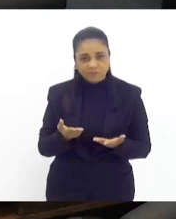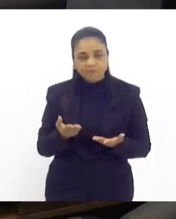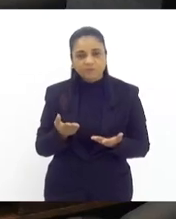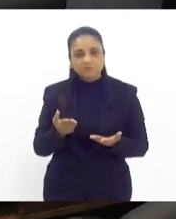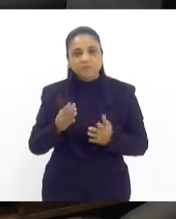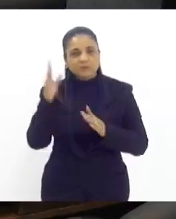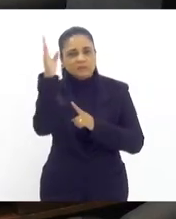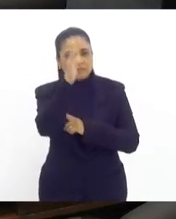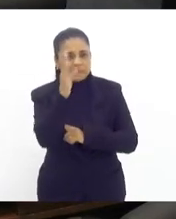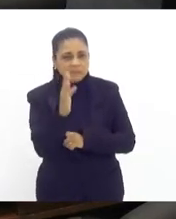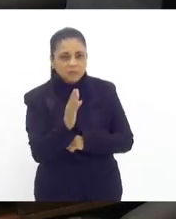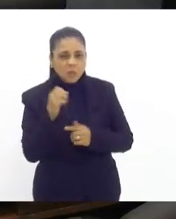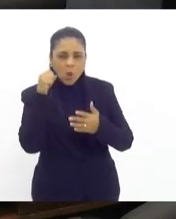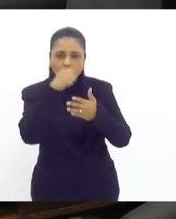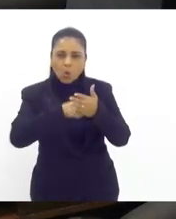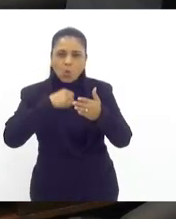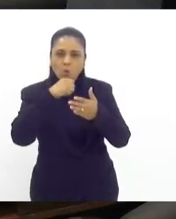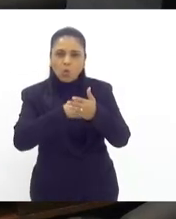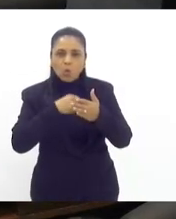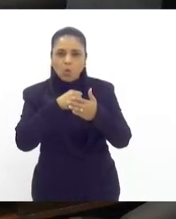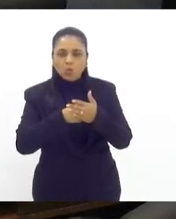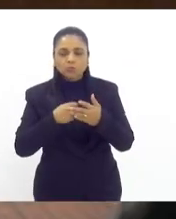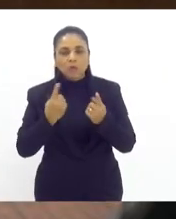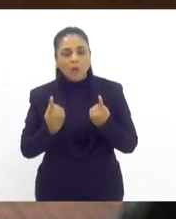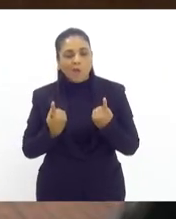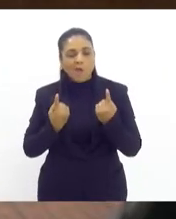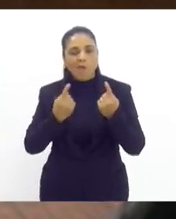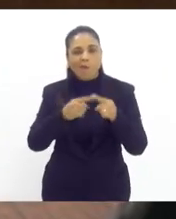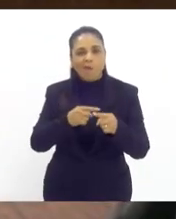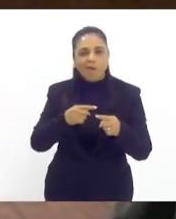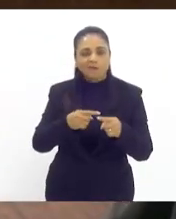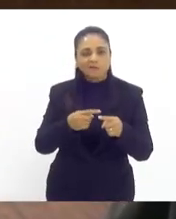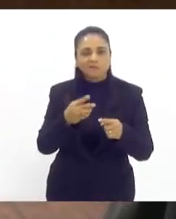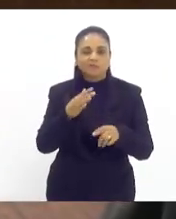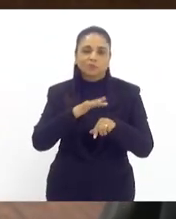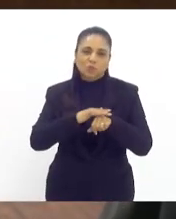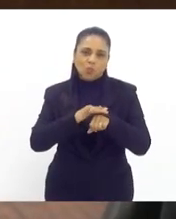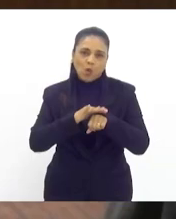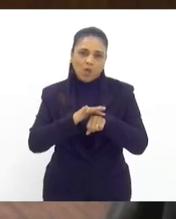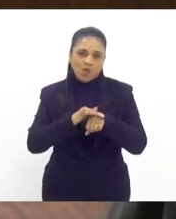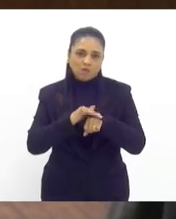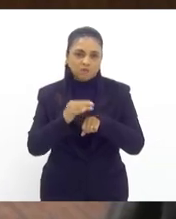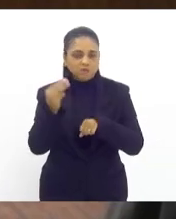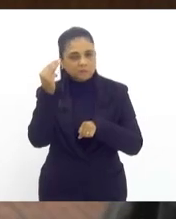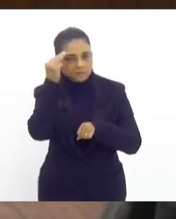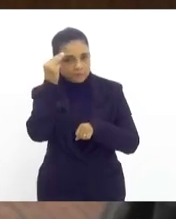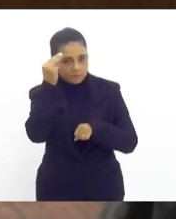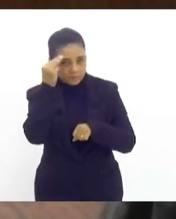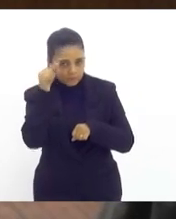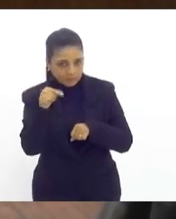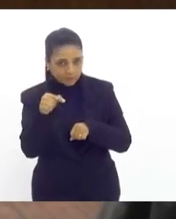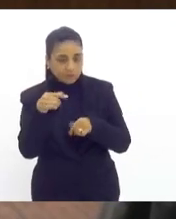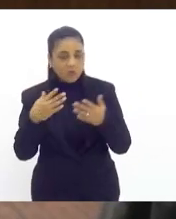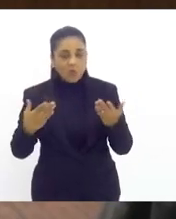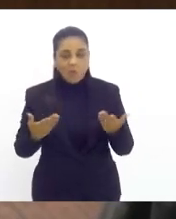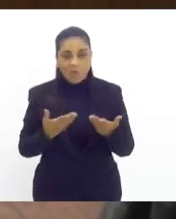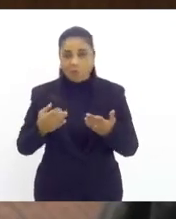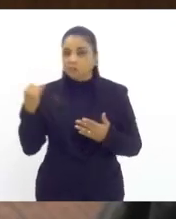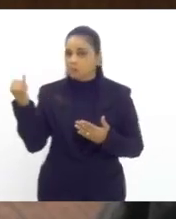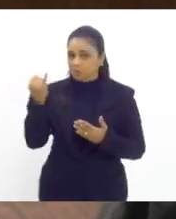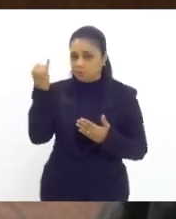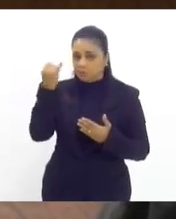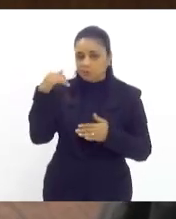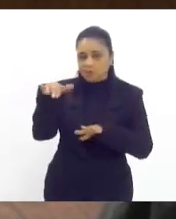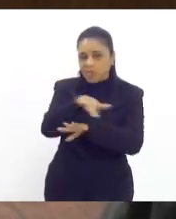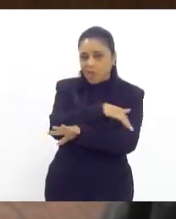nacional da luta anti manicomial a gente tem uma atividade importante acontecendo hoje aqui na rua